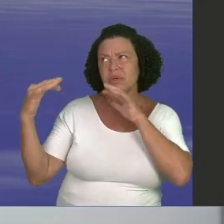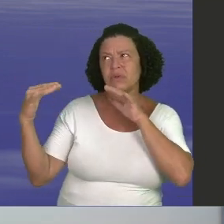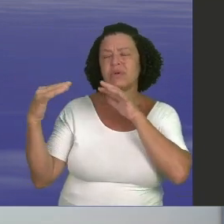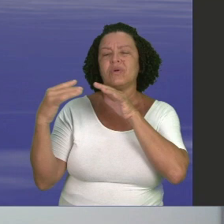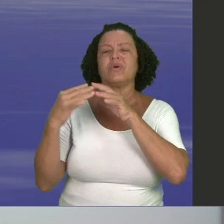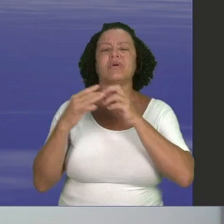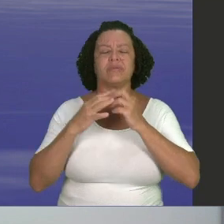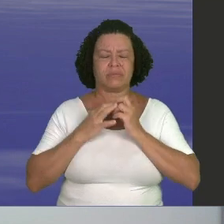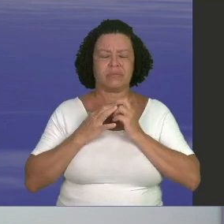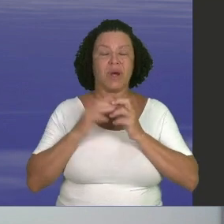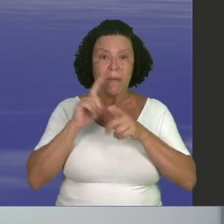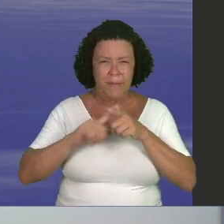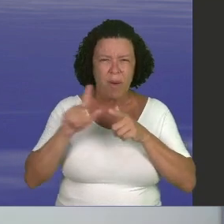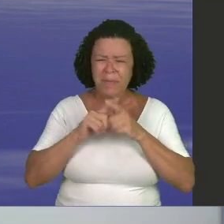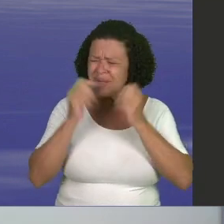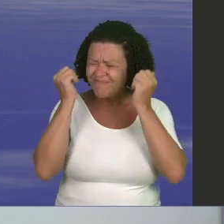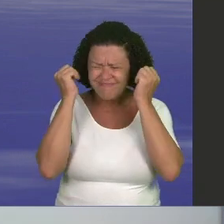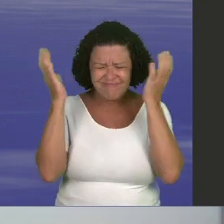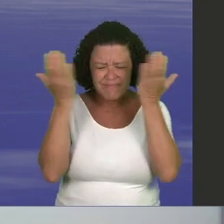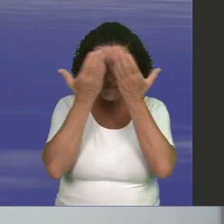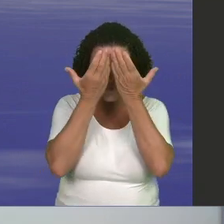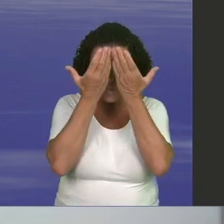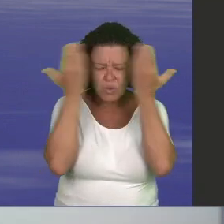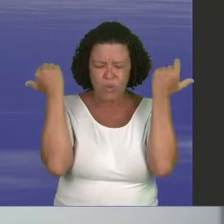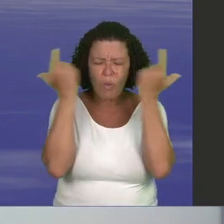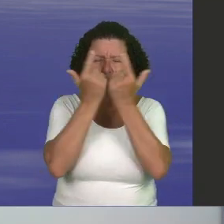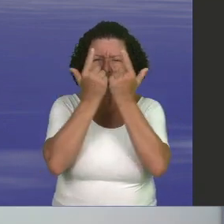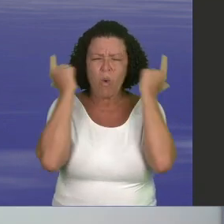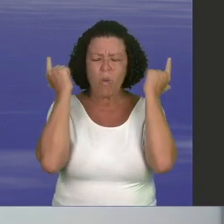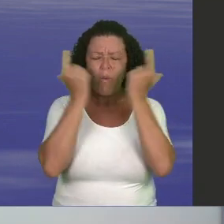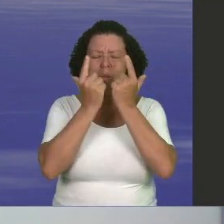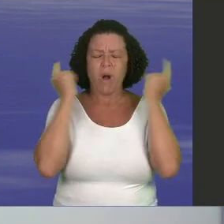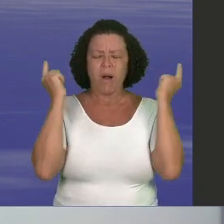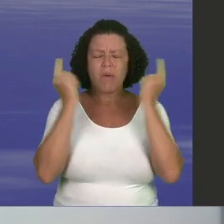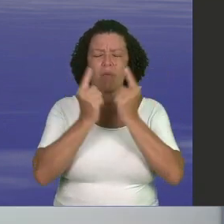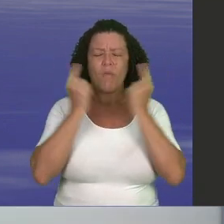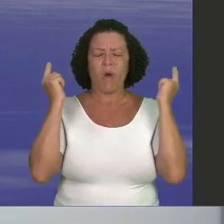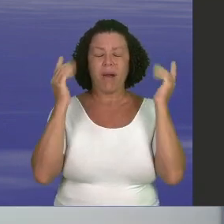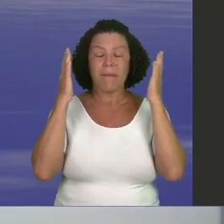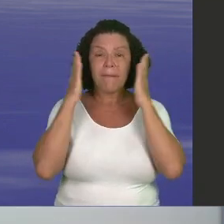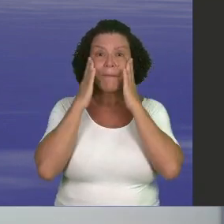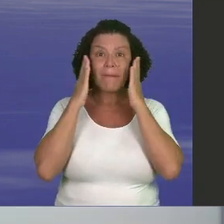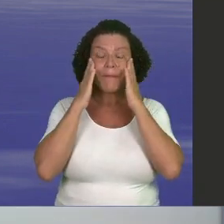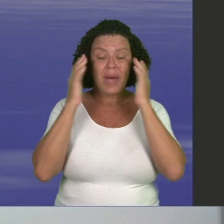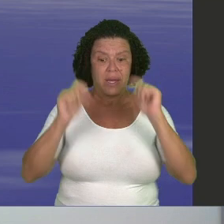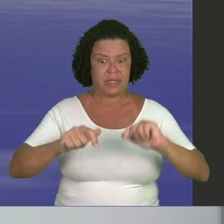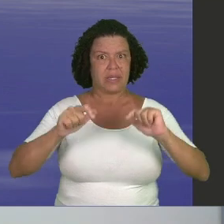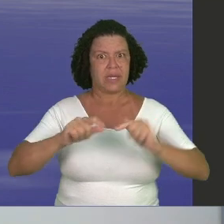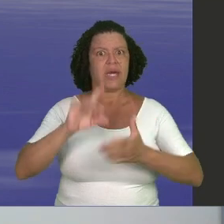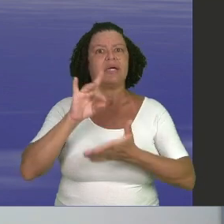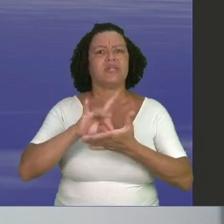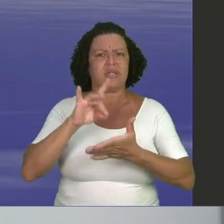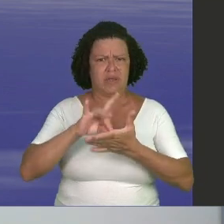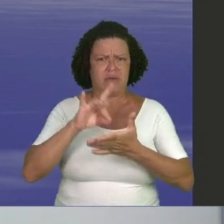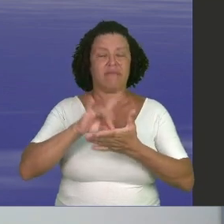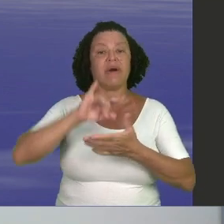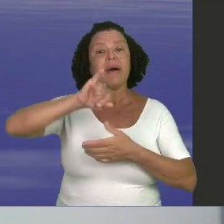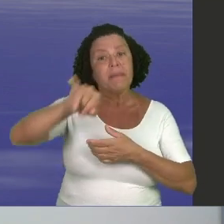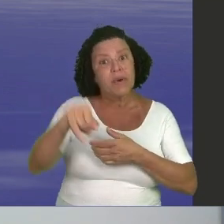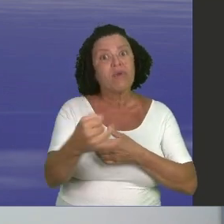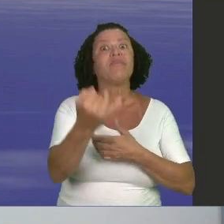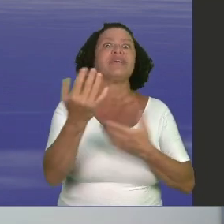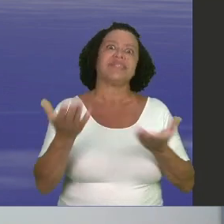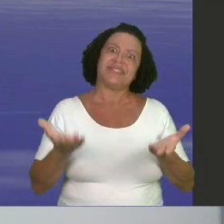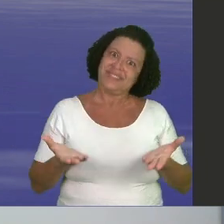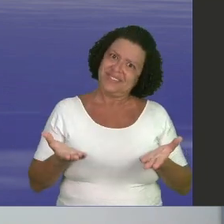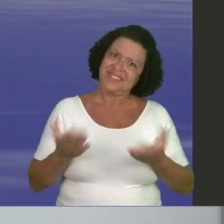nossos problemas lá fora, as nossas preocupações, concentrar aqui para, de fato, aproveitarmos bem